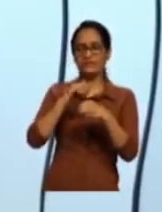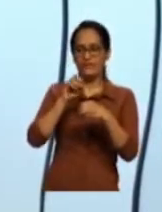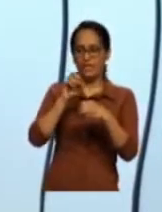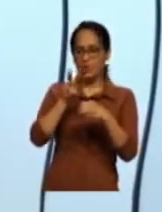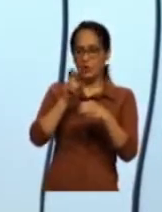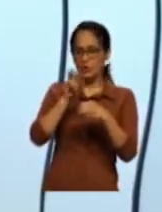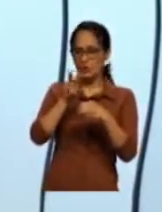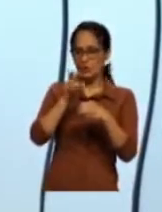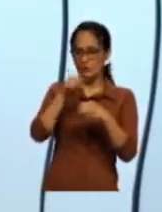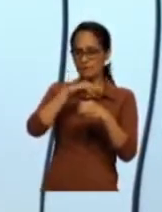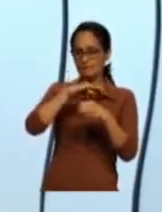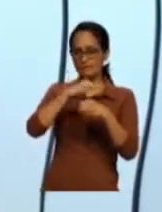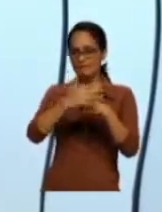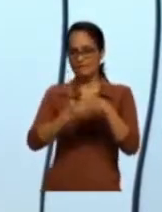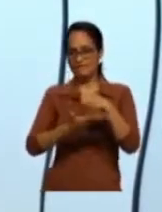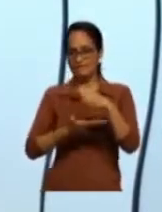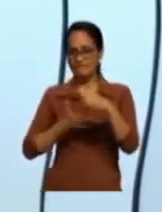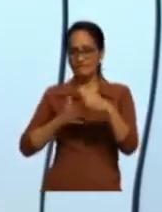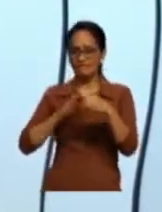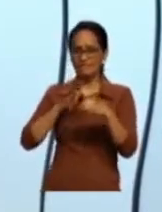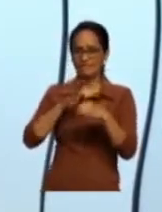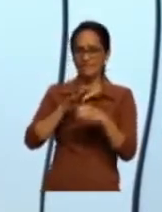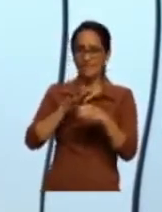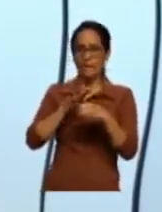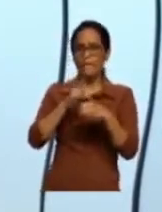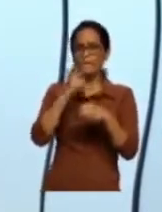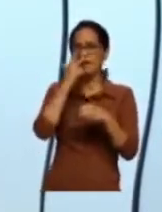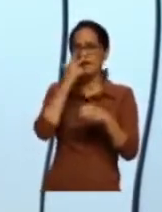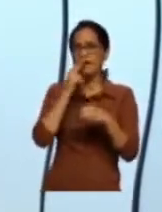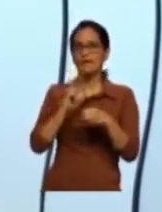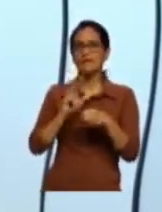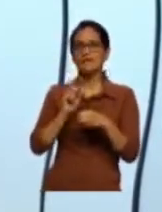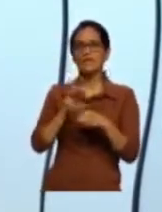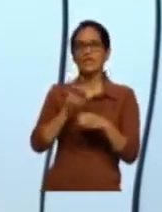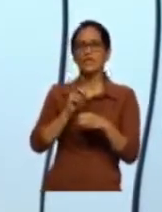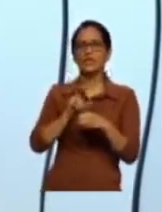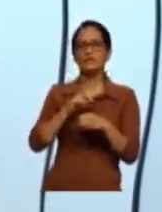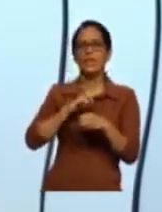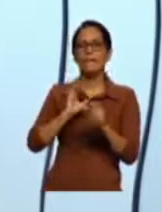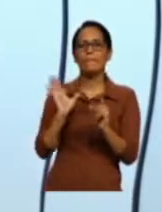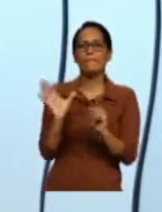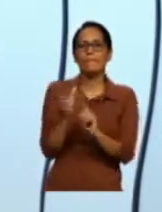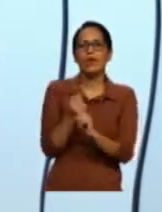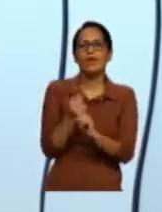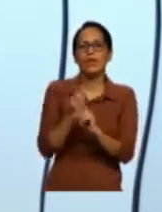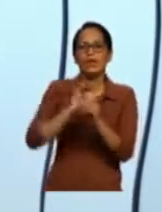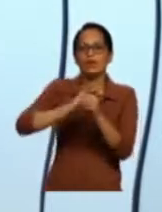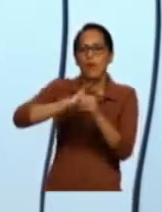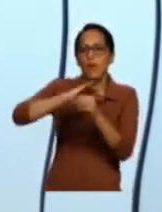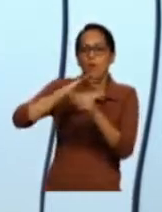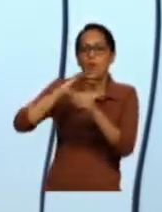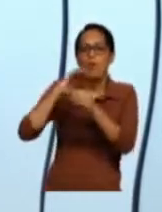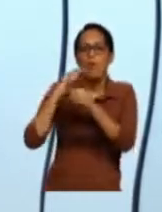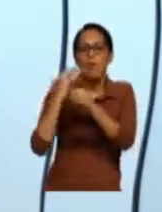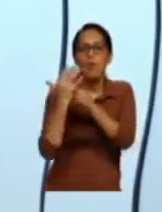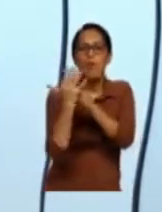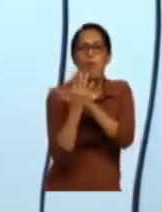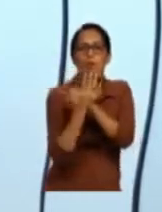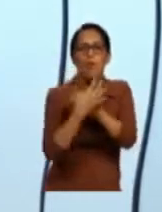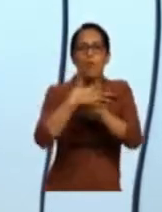vírus. E, além disso, ele é um vírus envelopado. O que é isso, esse vírus envelopado? Ele vai ter uma